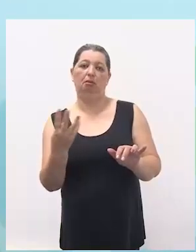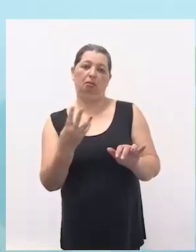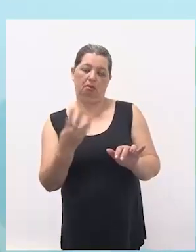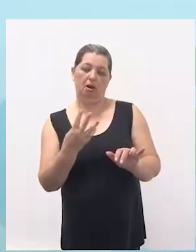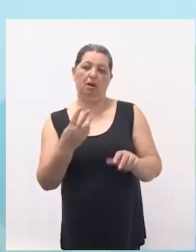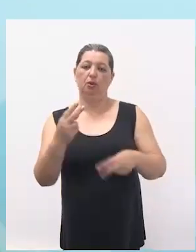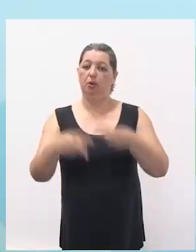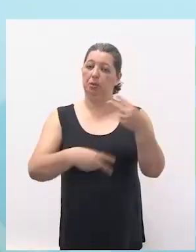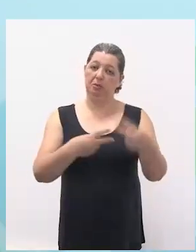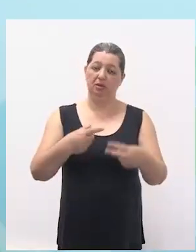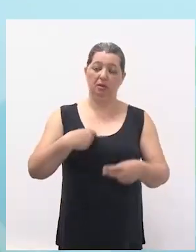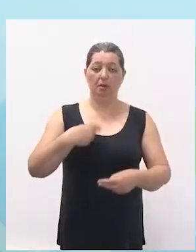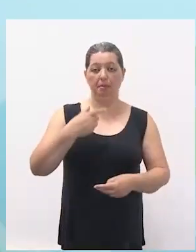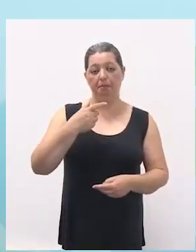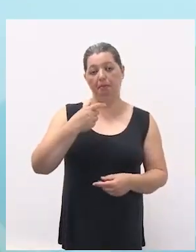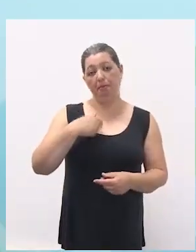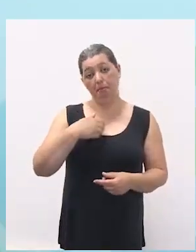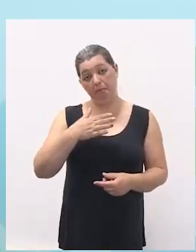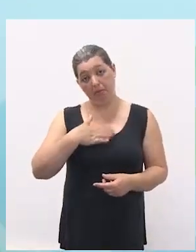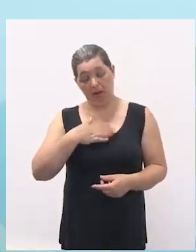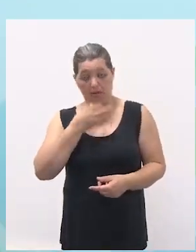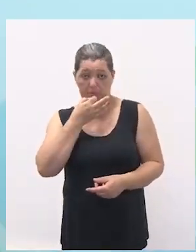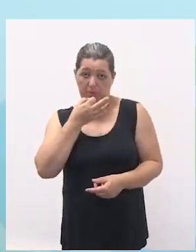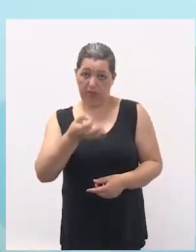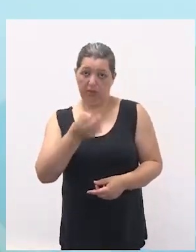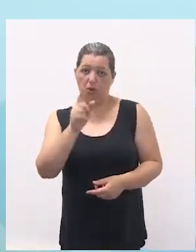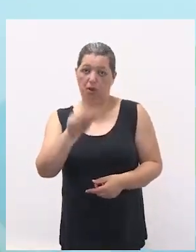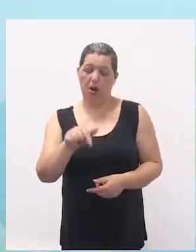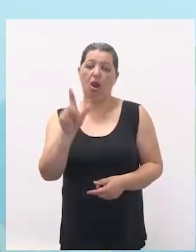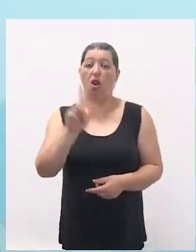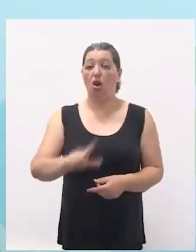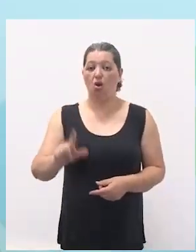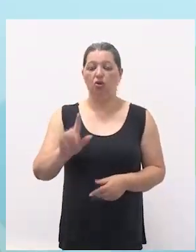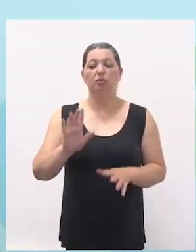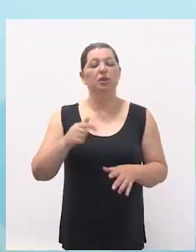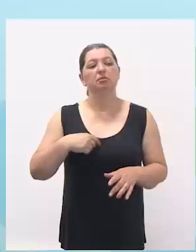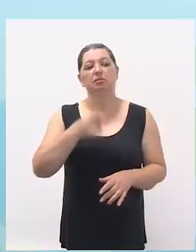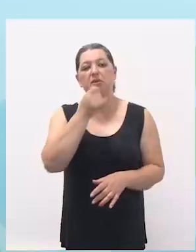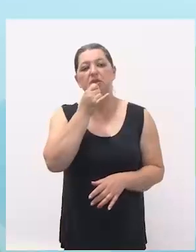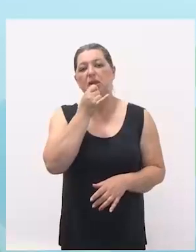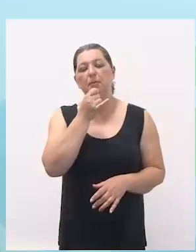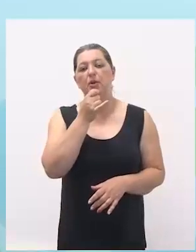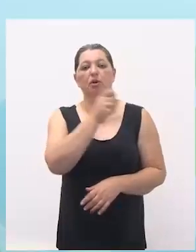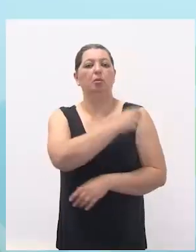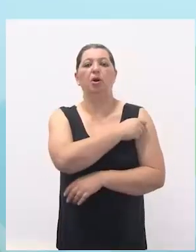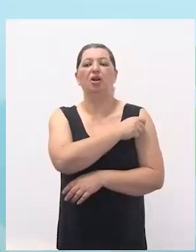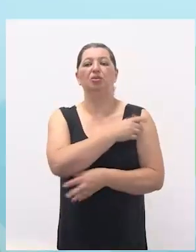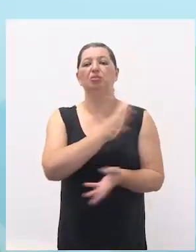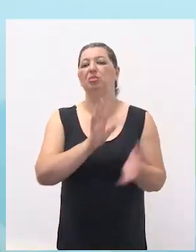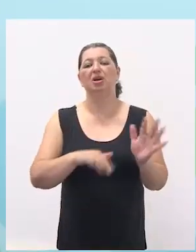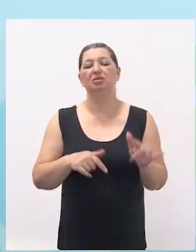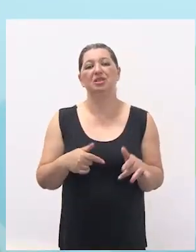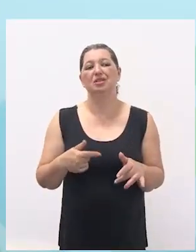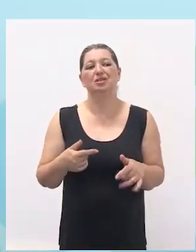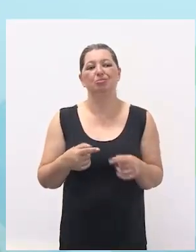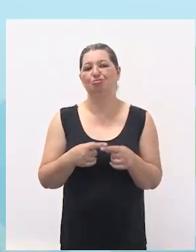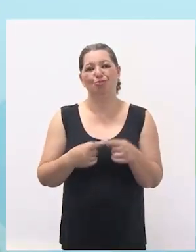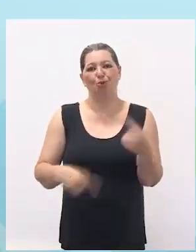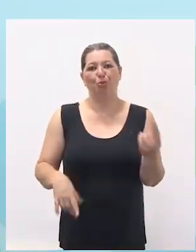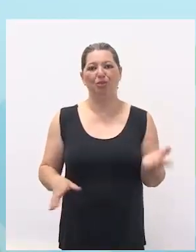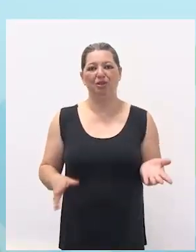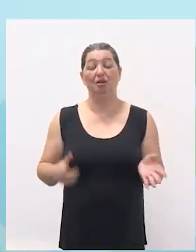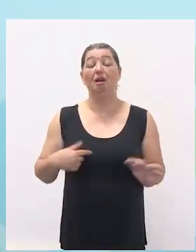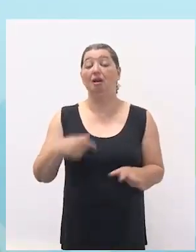mim, isso é uma organização lógica, mas, por exemplo, para o aluno pode ser que não seja. Então, é interessante a